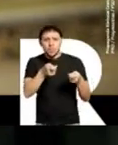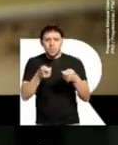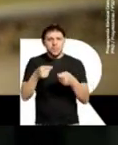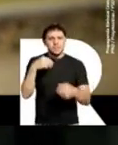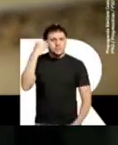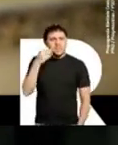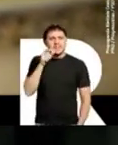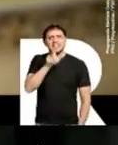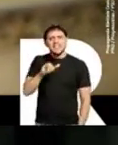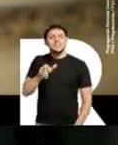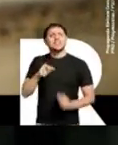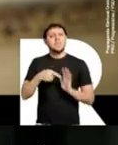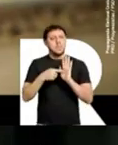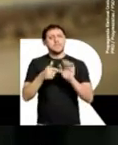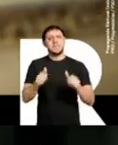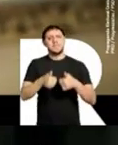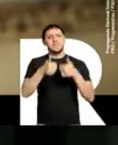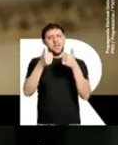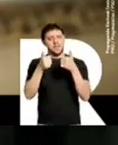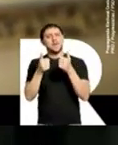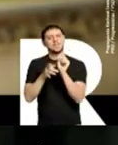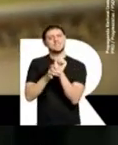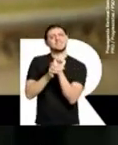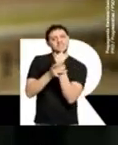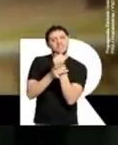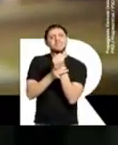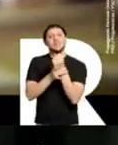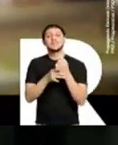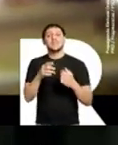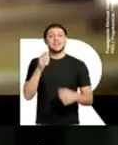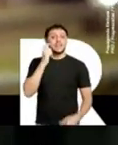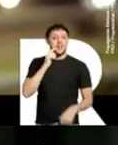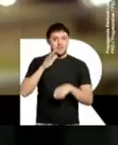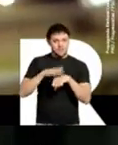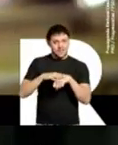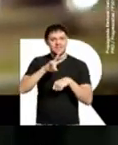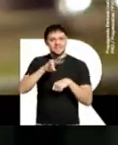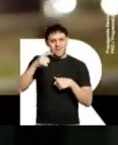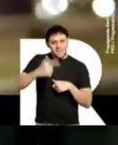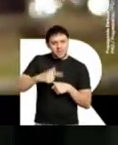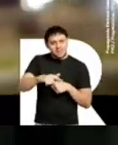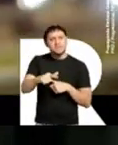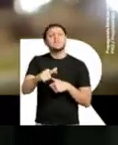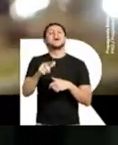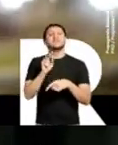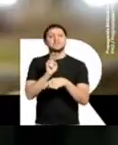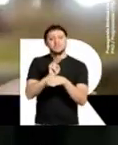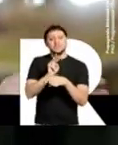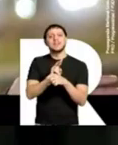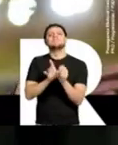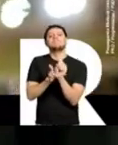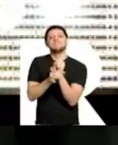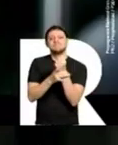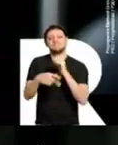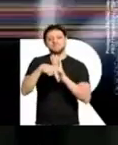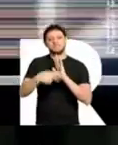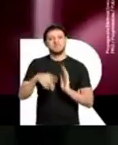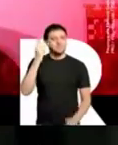e a experiência de quem já tem resultados na segurança, Ricardo fez e vai fazer muito mais pela segurança em São